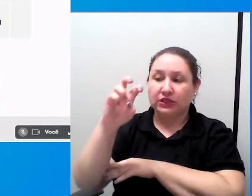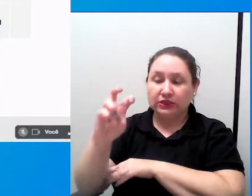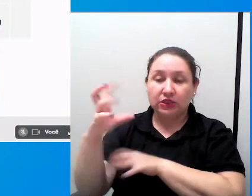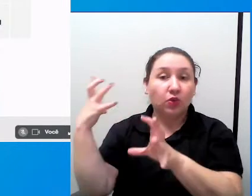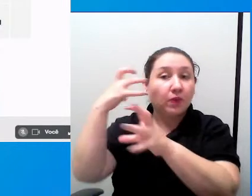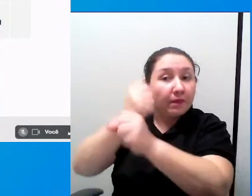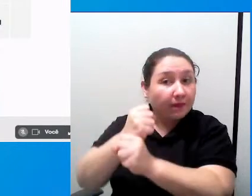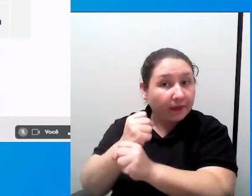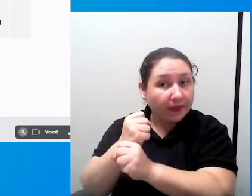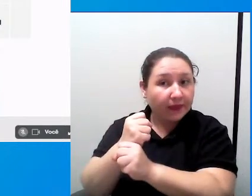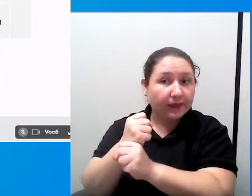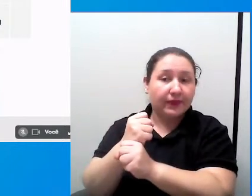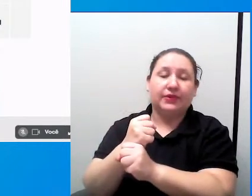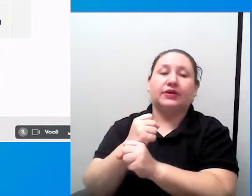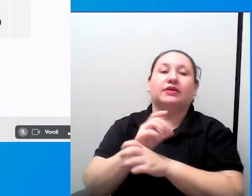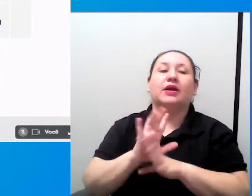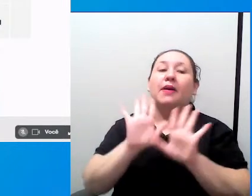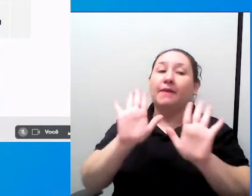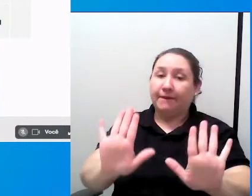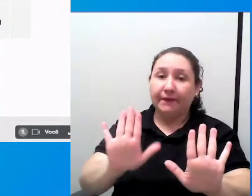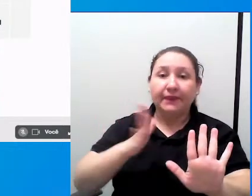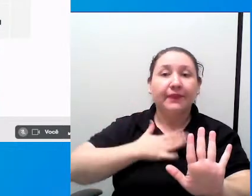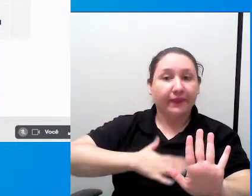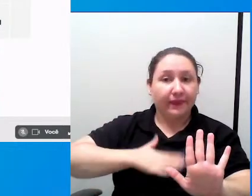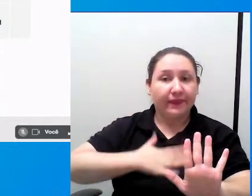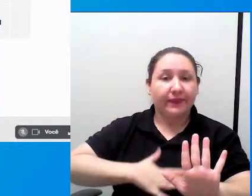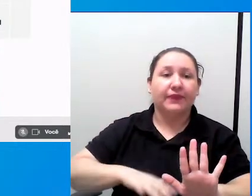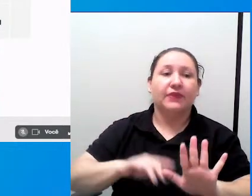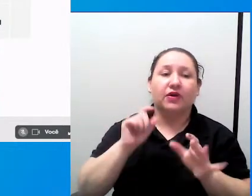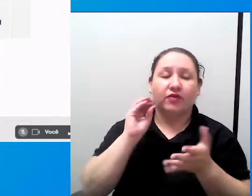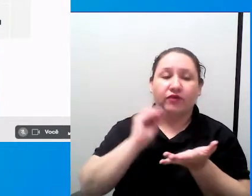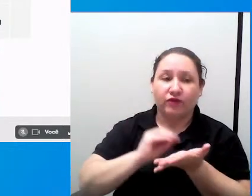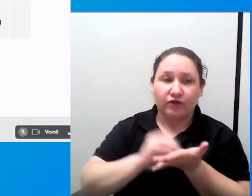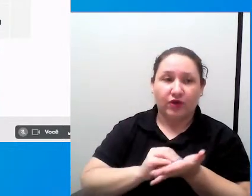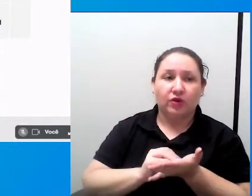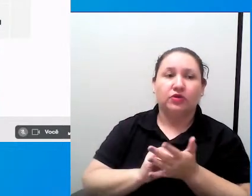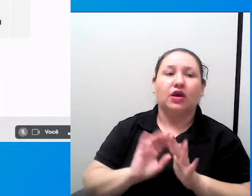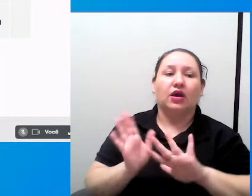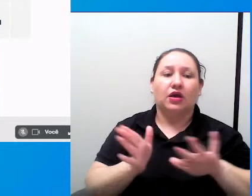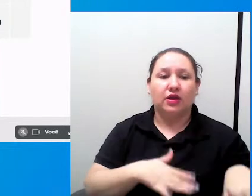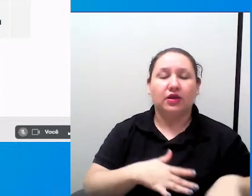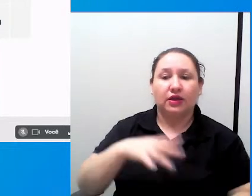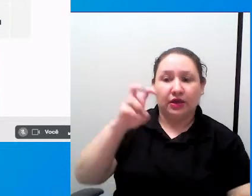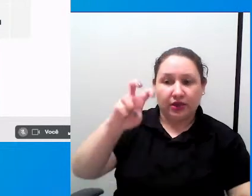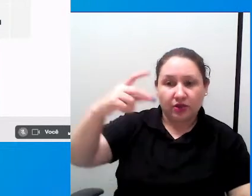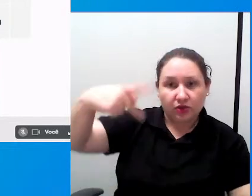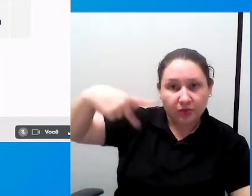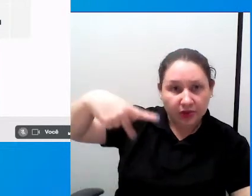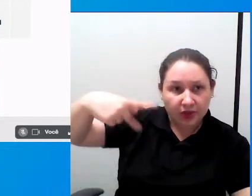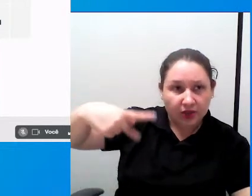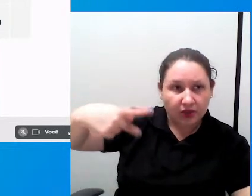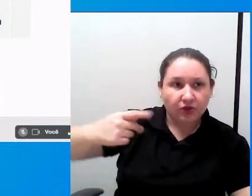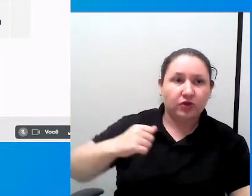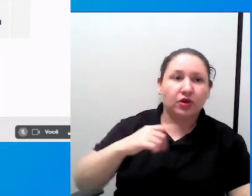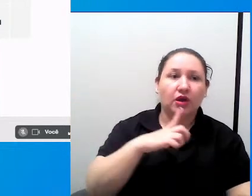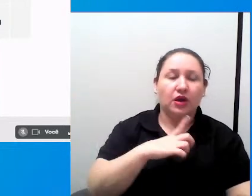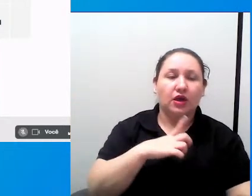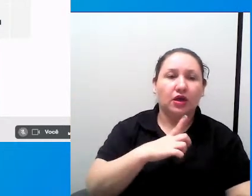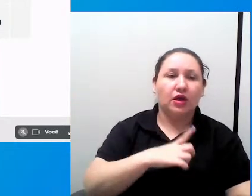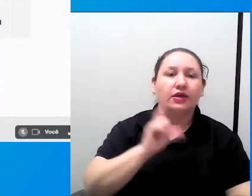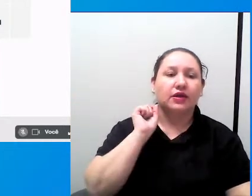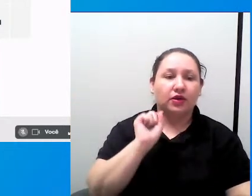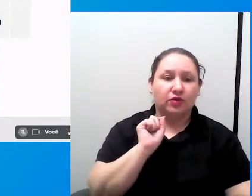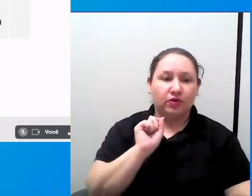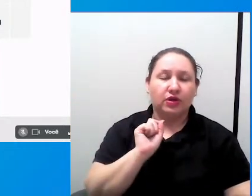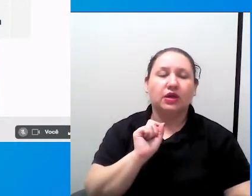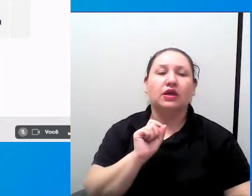um bocado para a Mariana pela frente. No quinto período, o professor propõe o desenvolvimento de um sistema para uma farmácia. Este